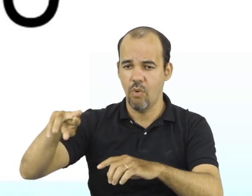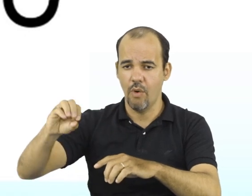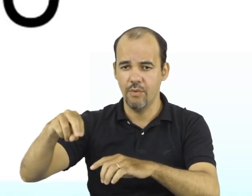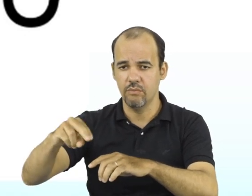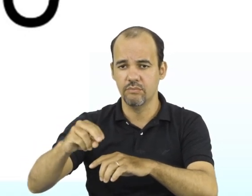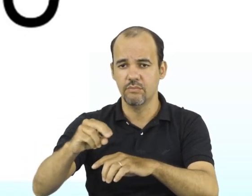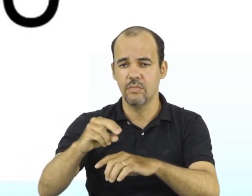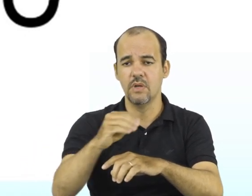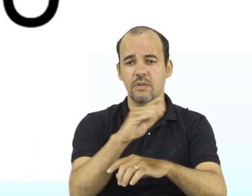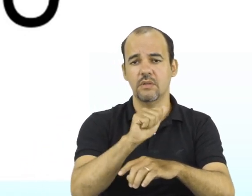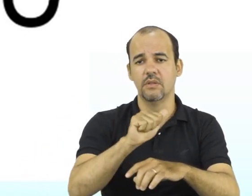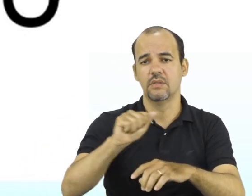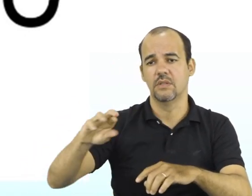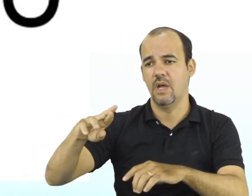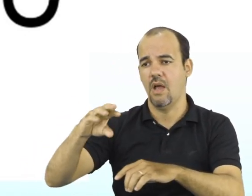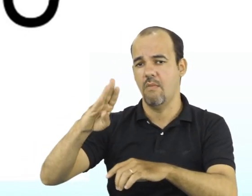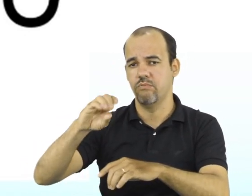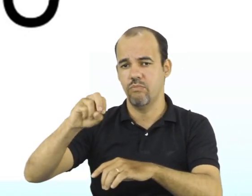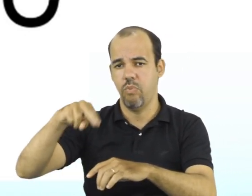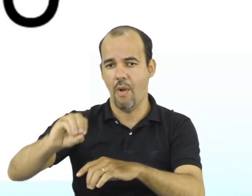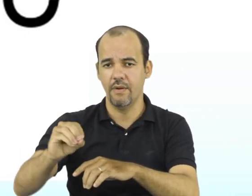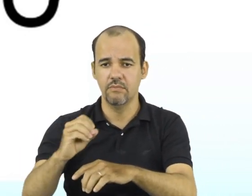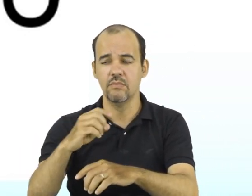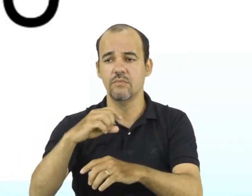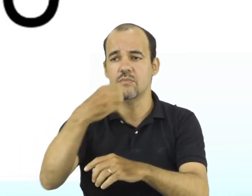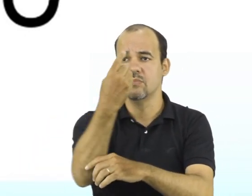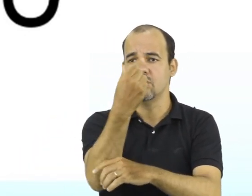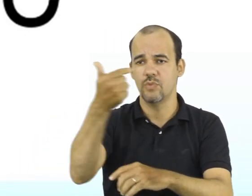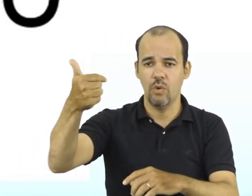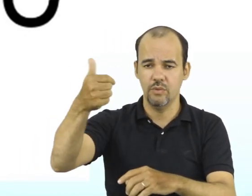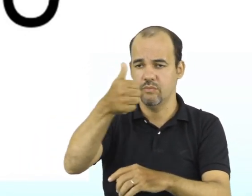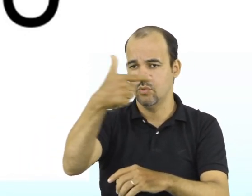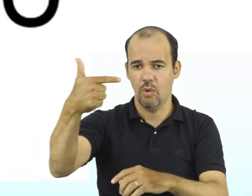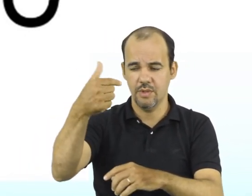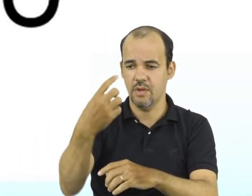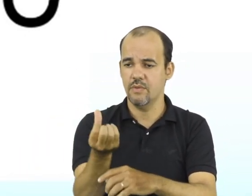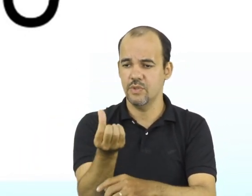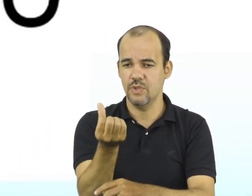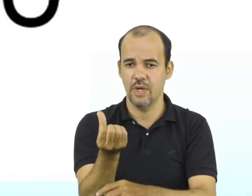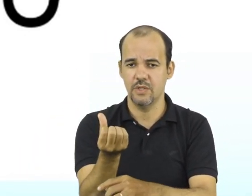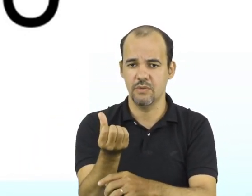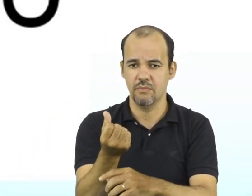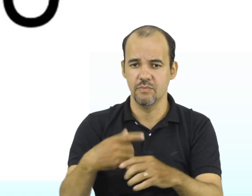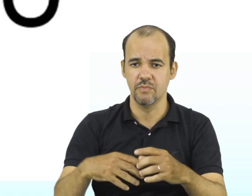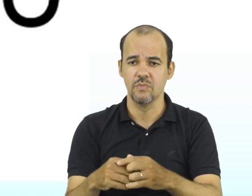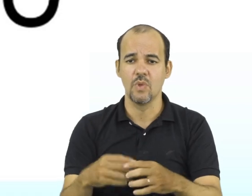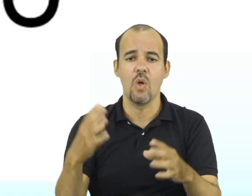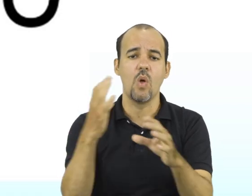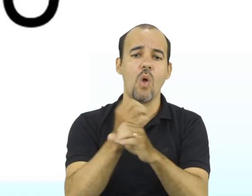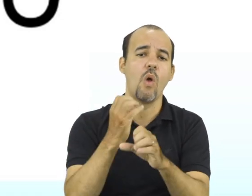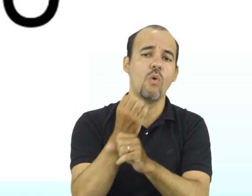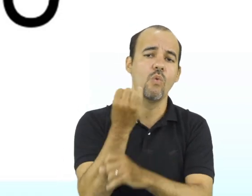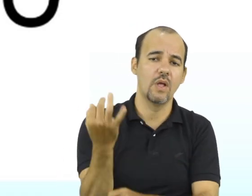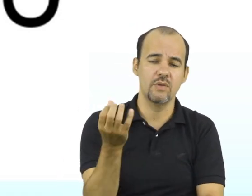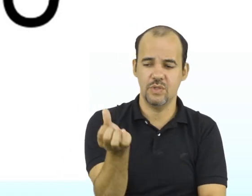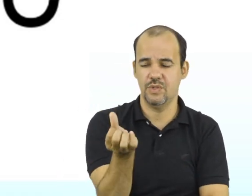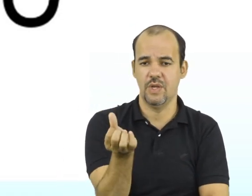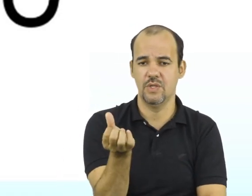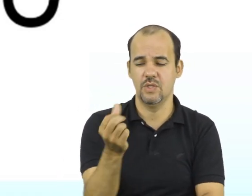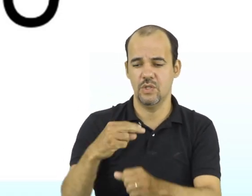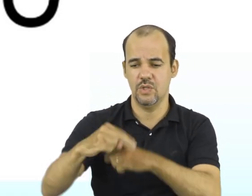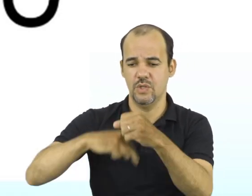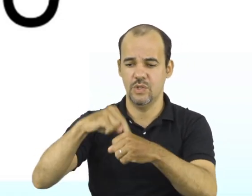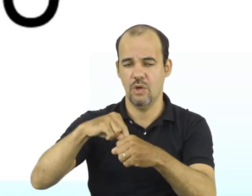Quer dizer que o carbono tem 6 prótons e número de massa 12. Então, quantos nêutrons ele vai ter? 6